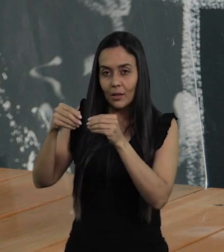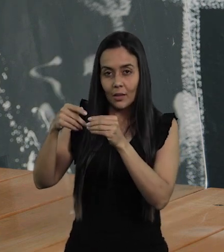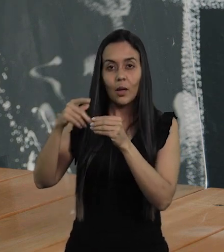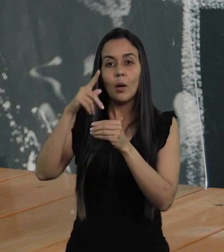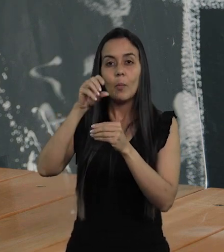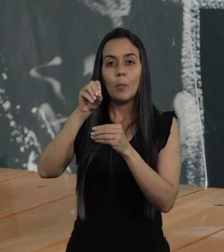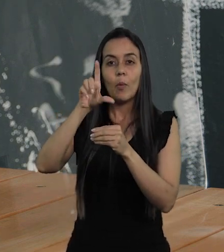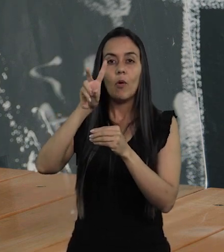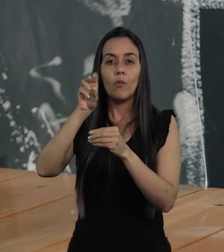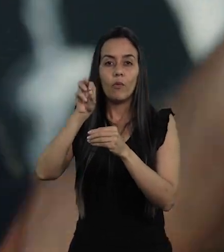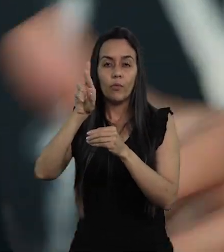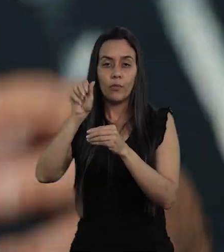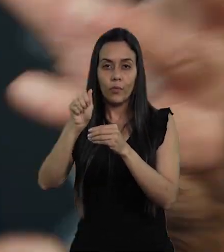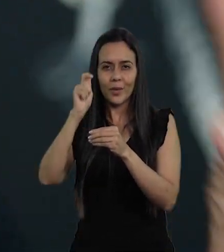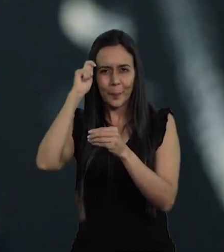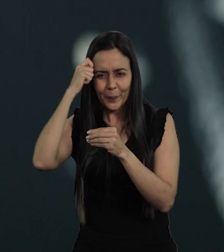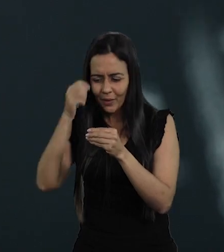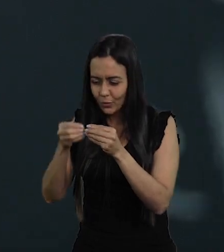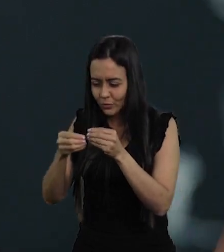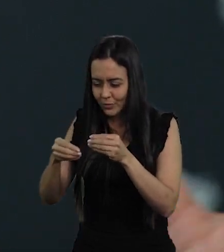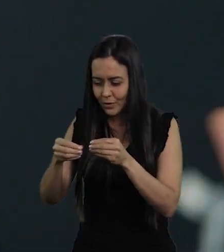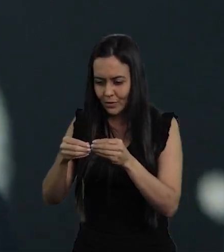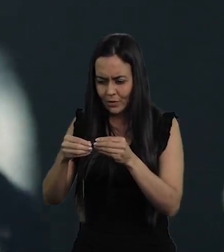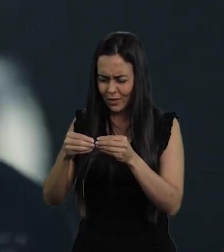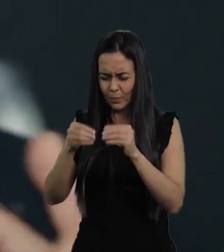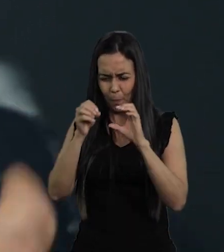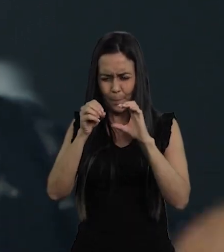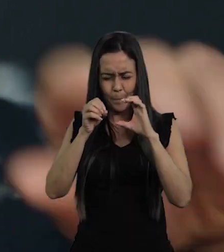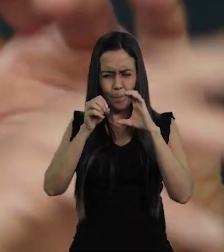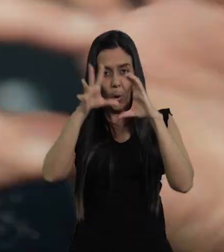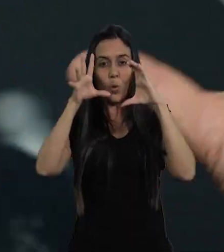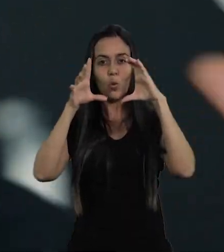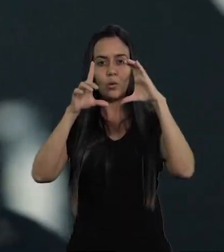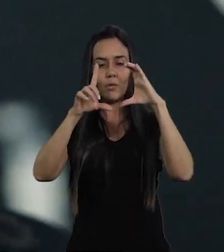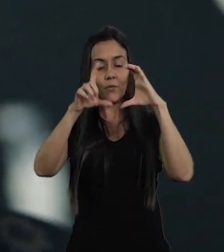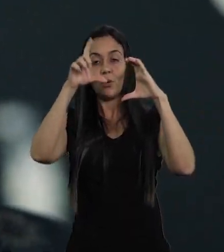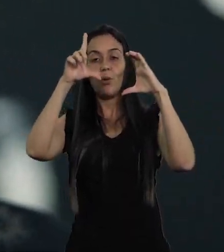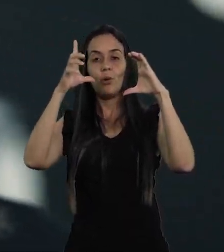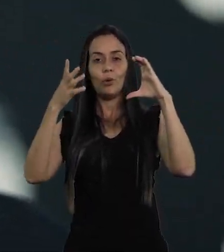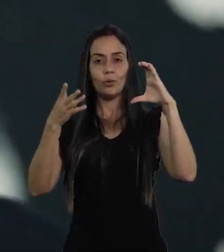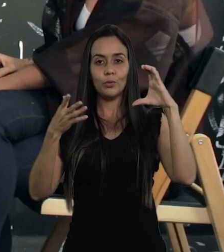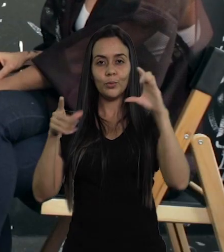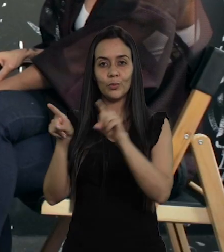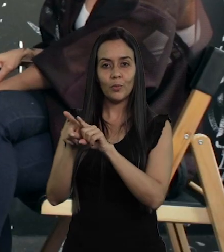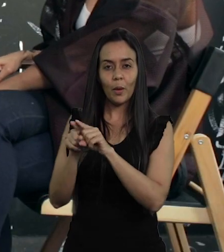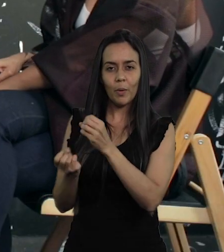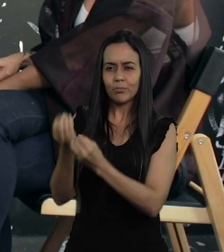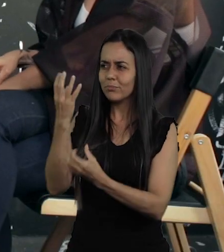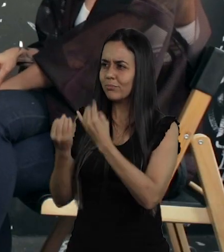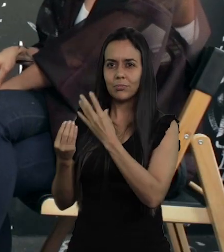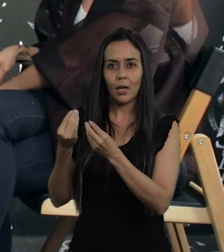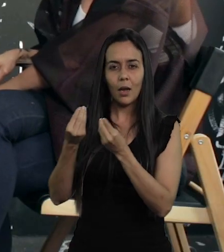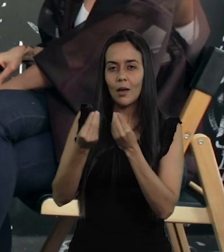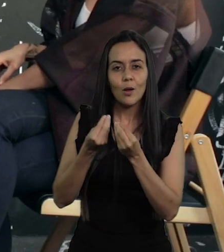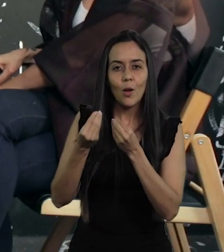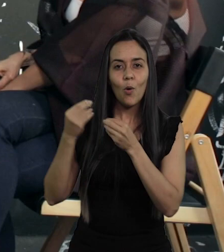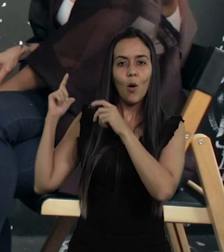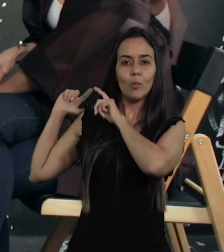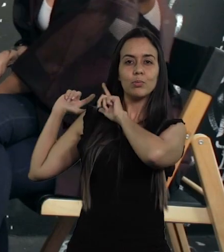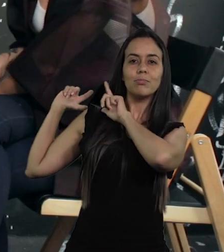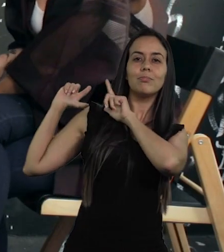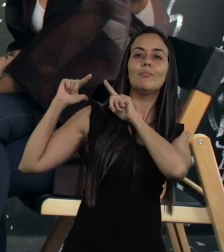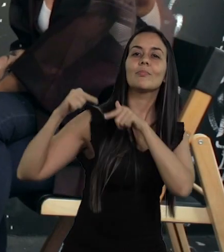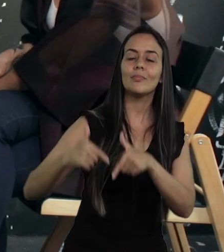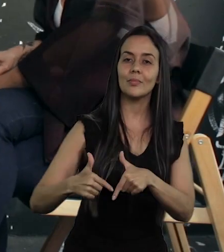que foi processada para e de repente ela vira também um ornamento, né? Se você, o próprio Mishima, né?